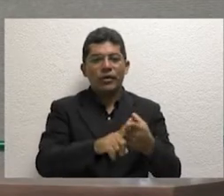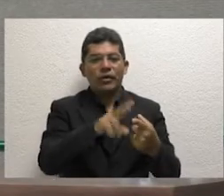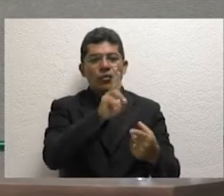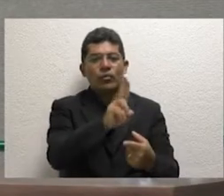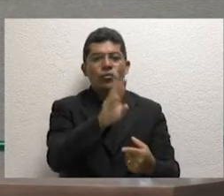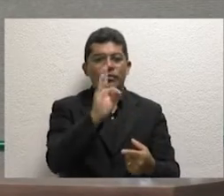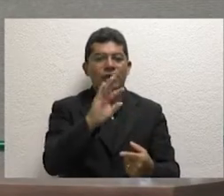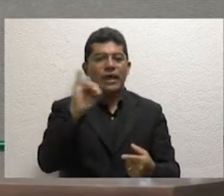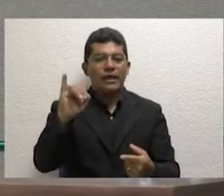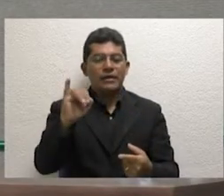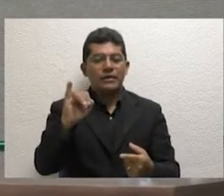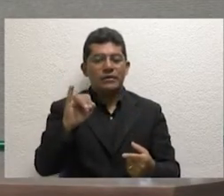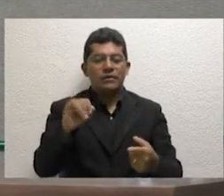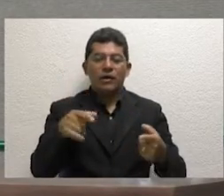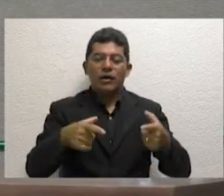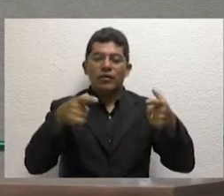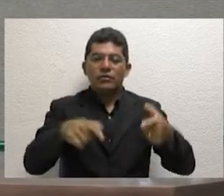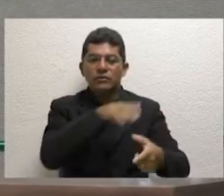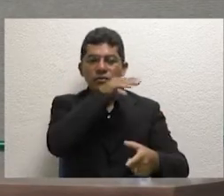neonatal.